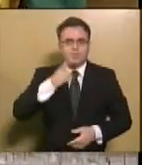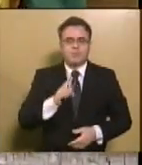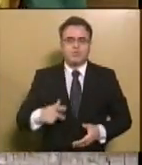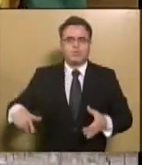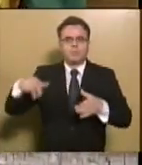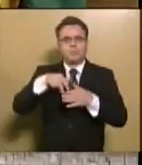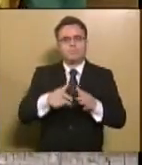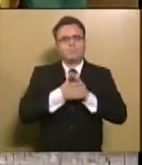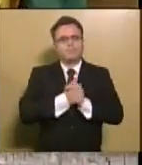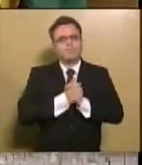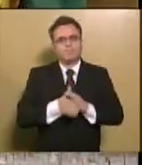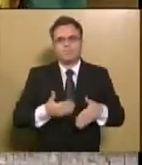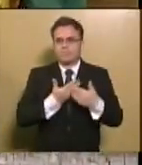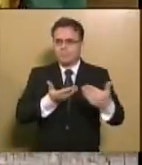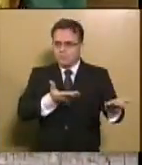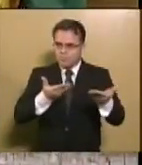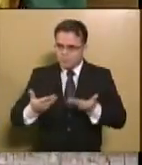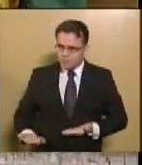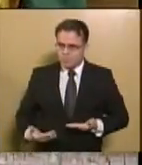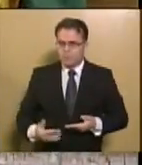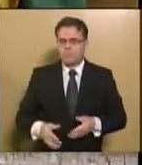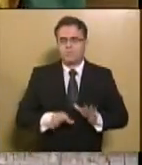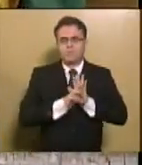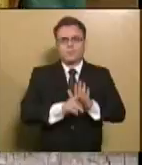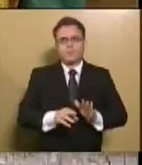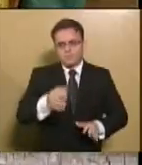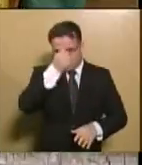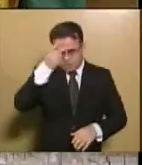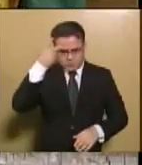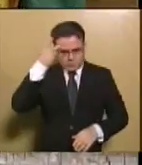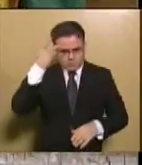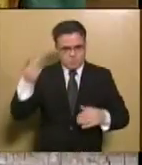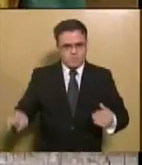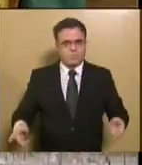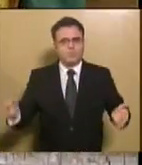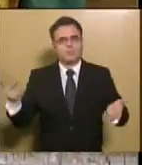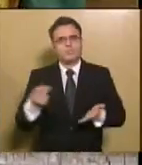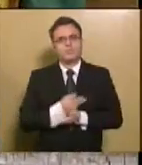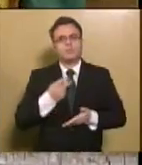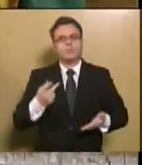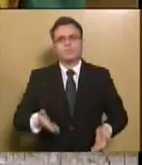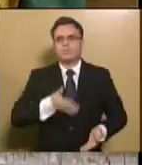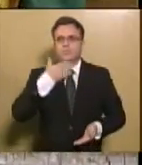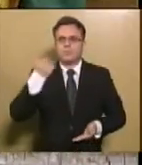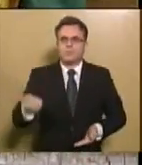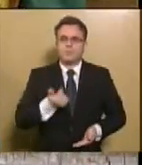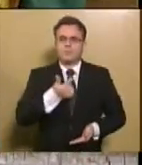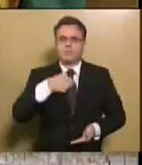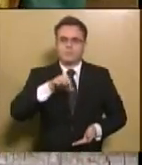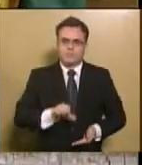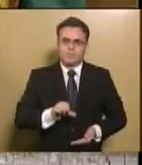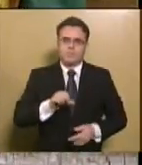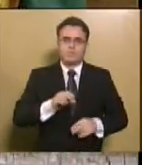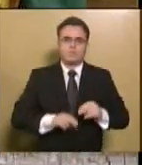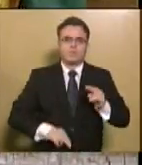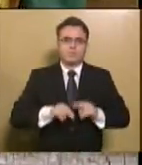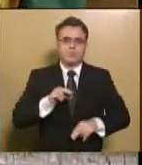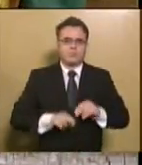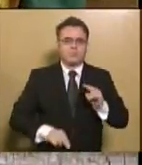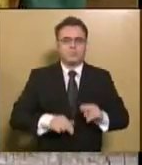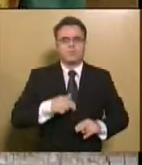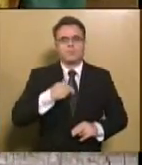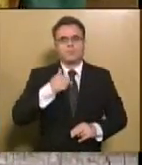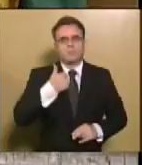convidou a todos, em nome da prefeita do município de Capela, para participar do melhor São Pedro do Brasil nos dias 29 de junho e 2 de